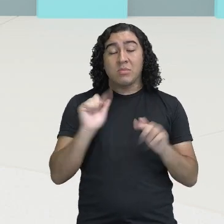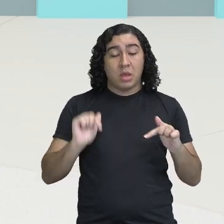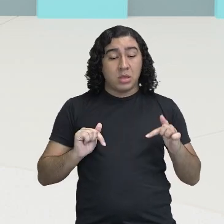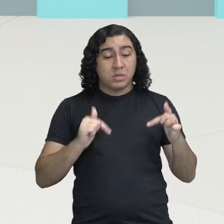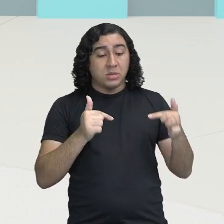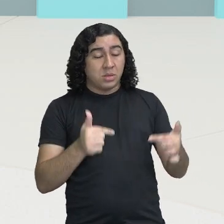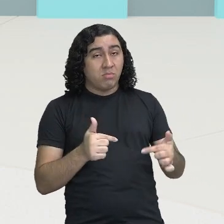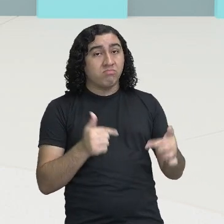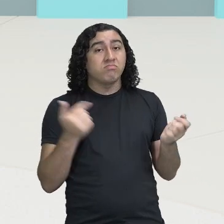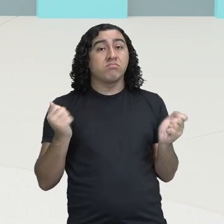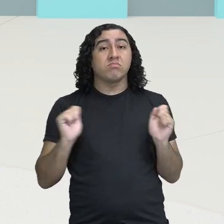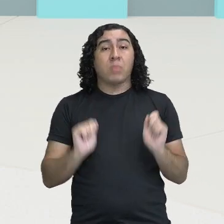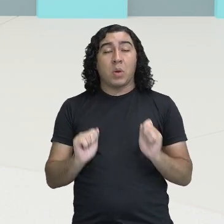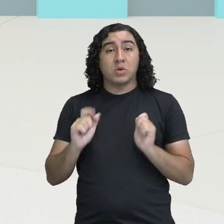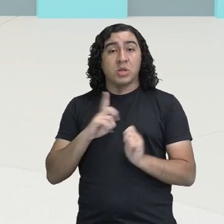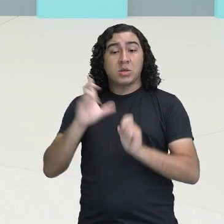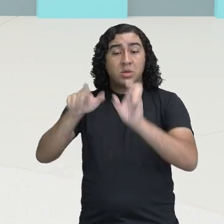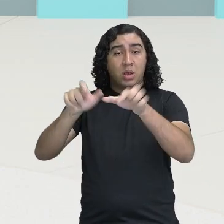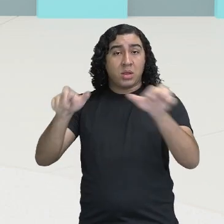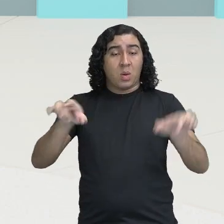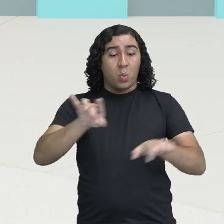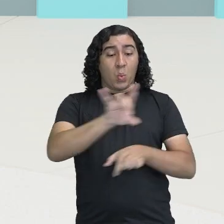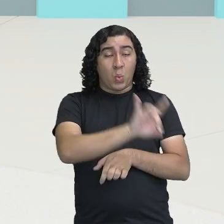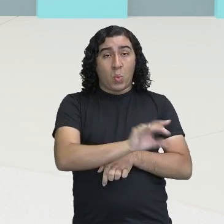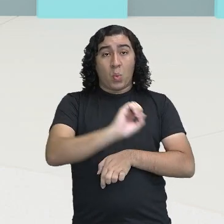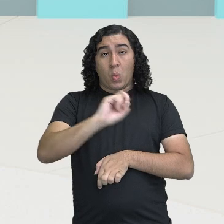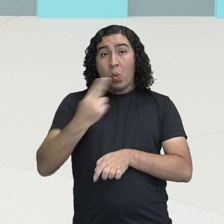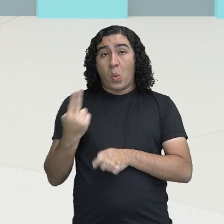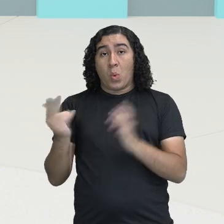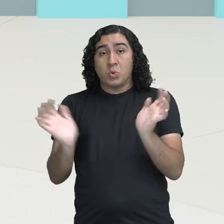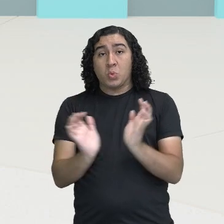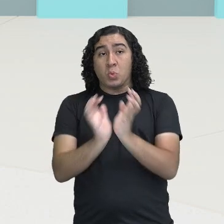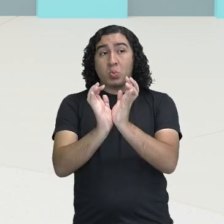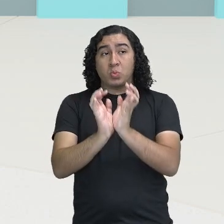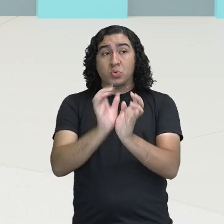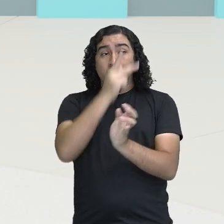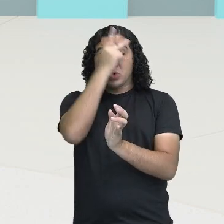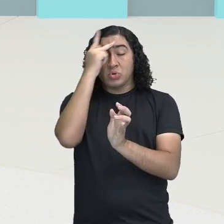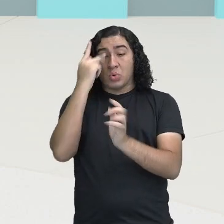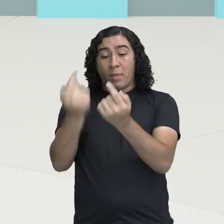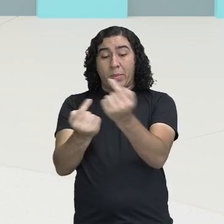ela é algo que pode ser individual ou coletivo,